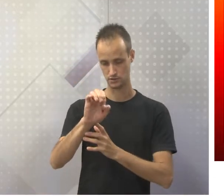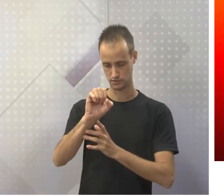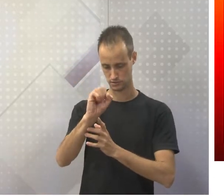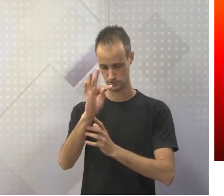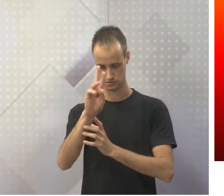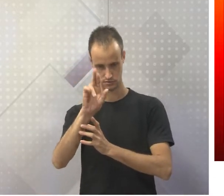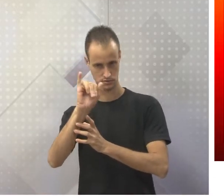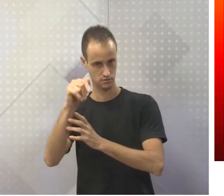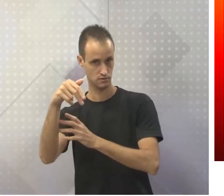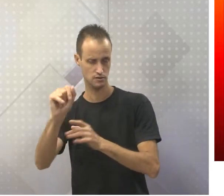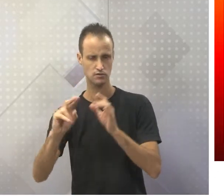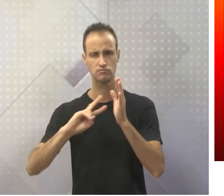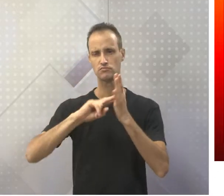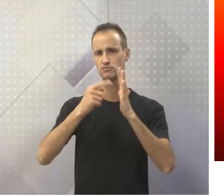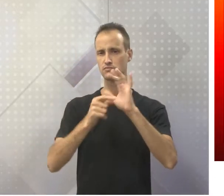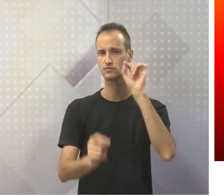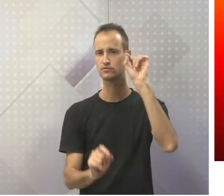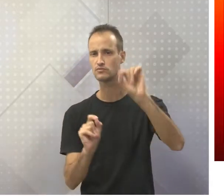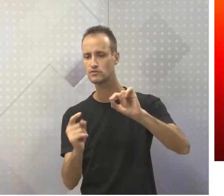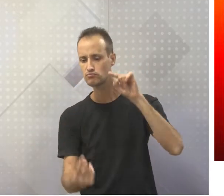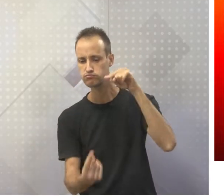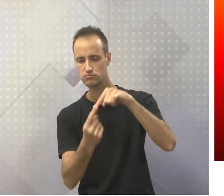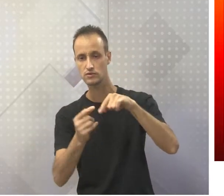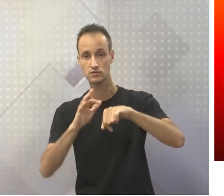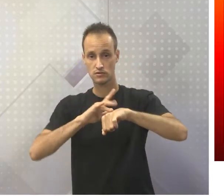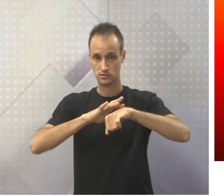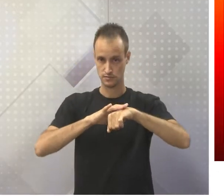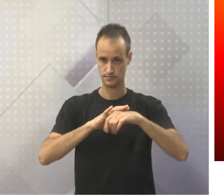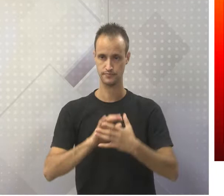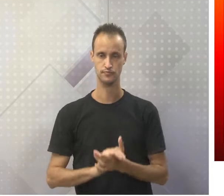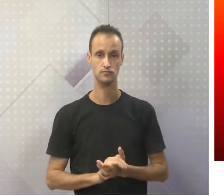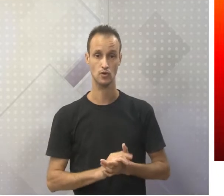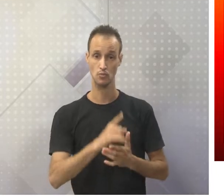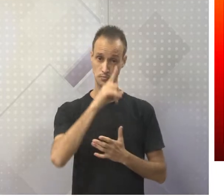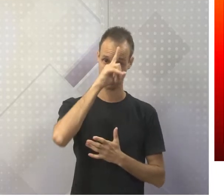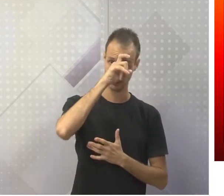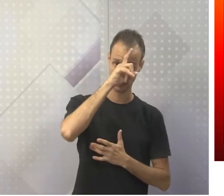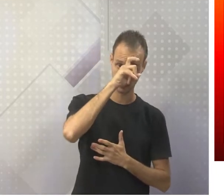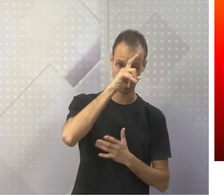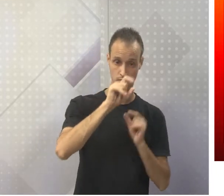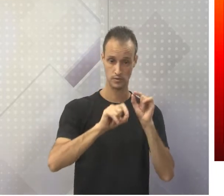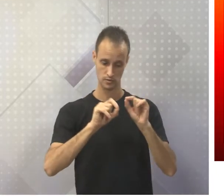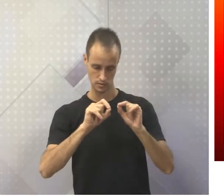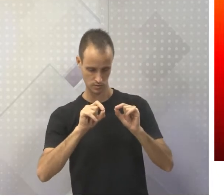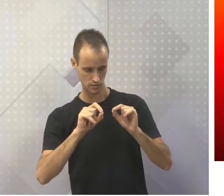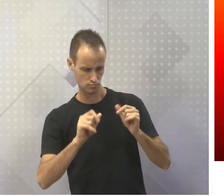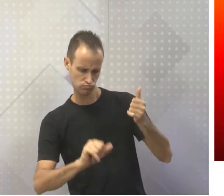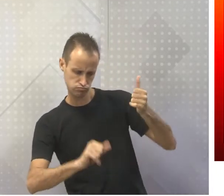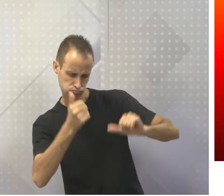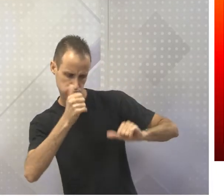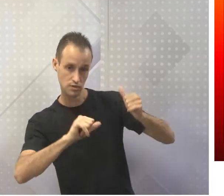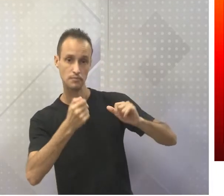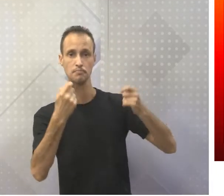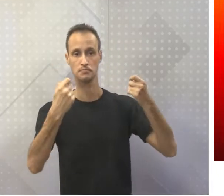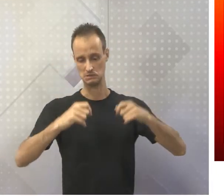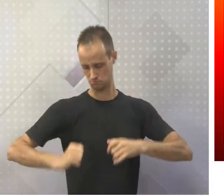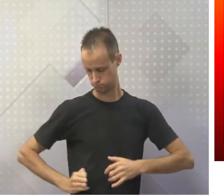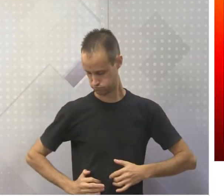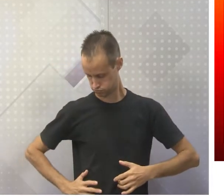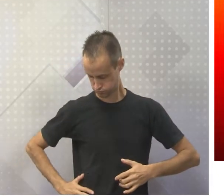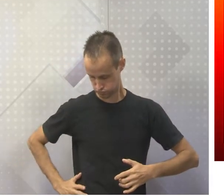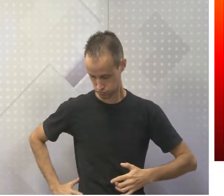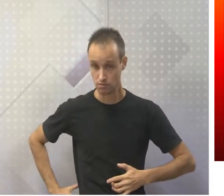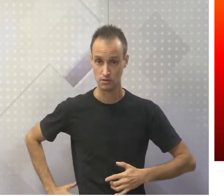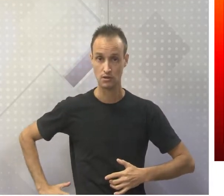é sinais da doença. A clínica é justamente isso, tem que ter essas estrias